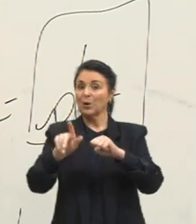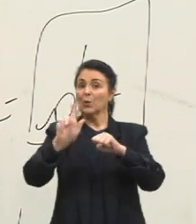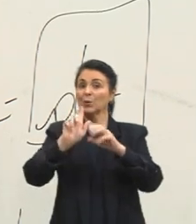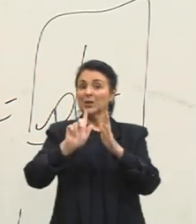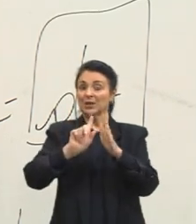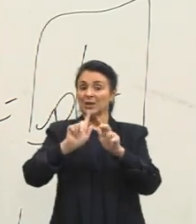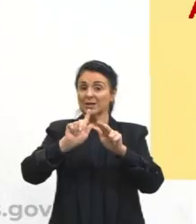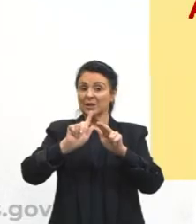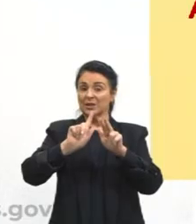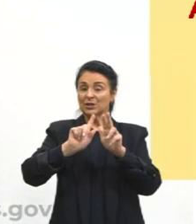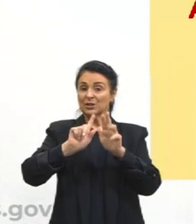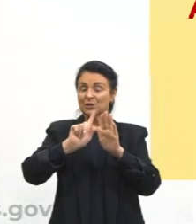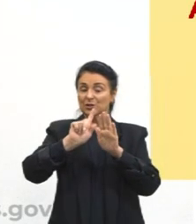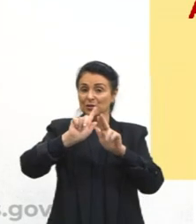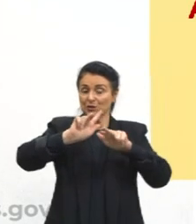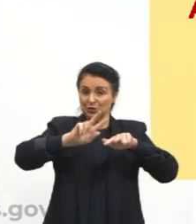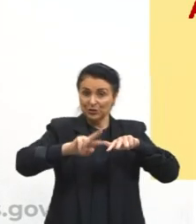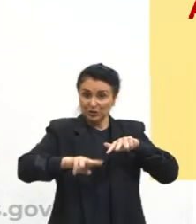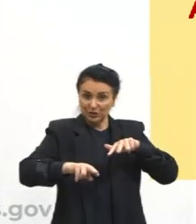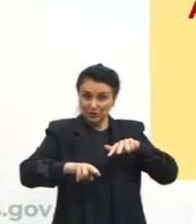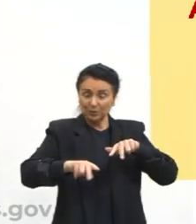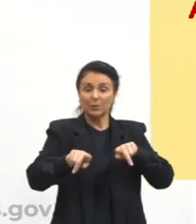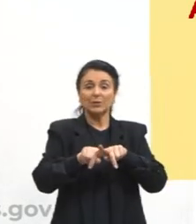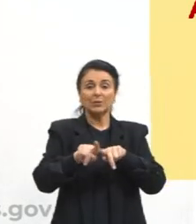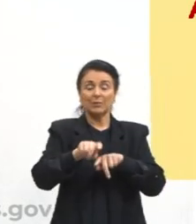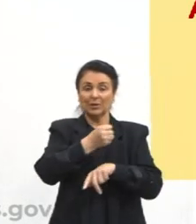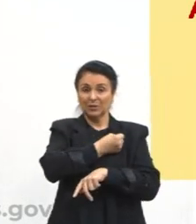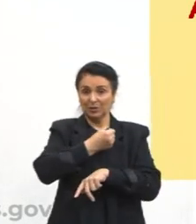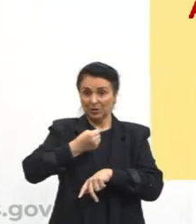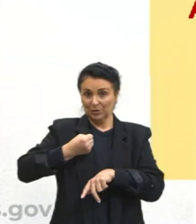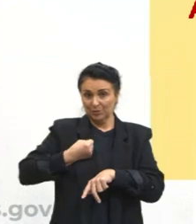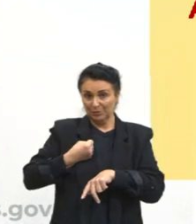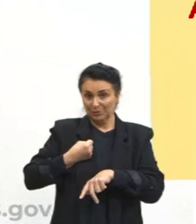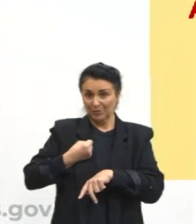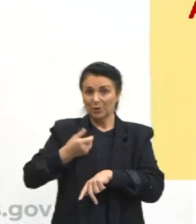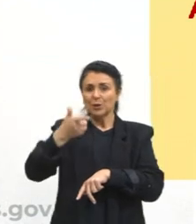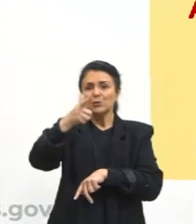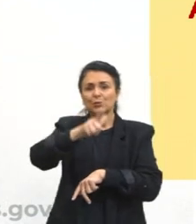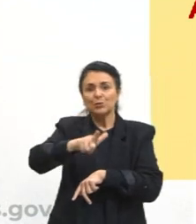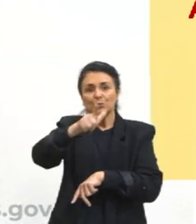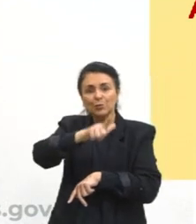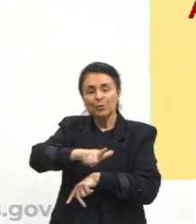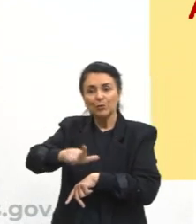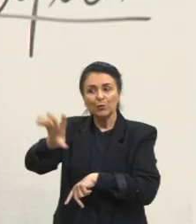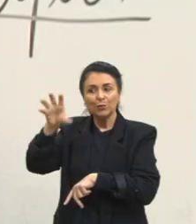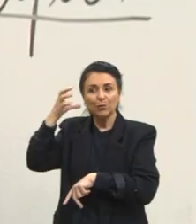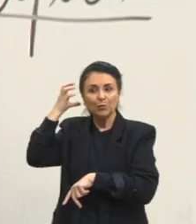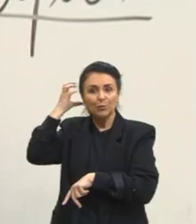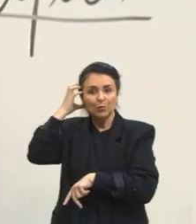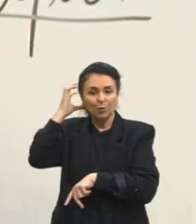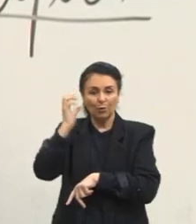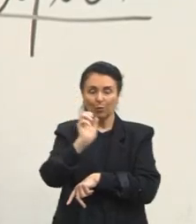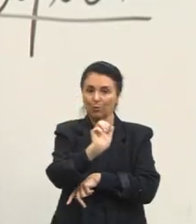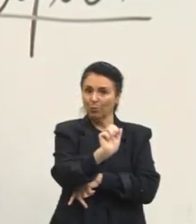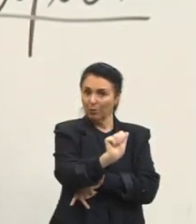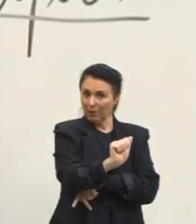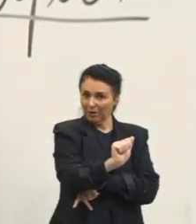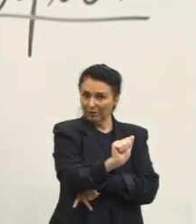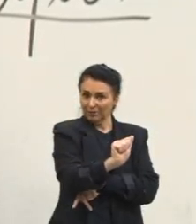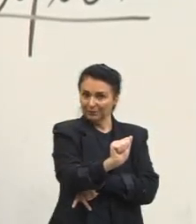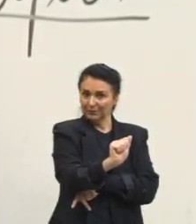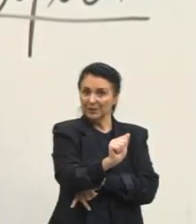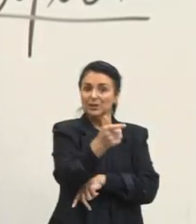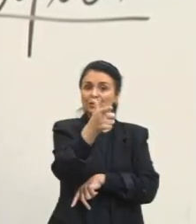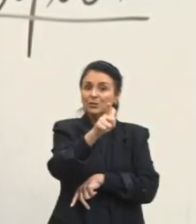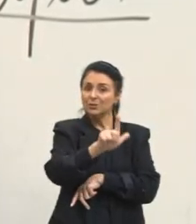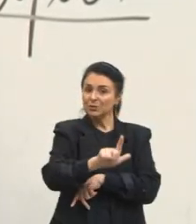então a água repete o som o som vocálico a né e